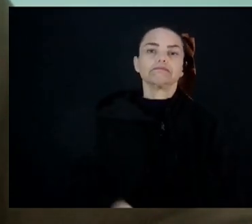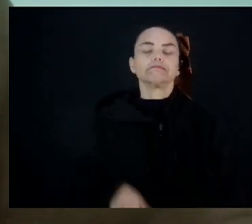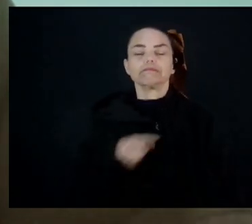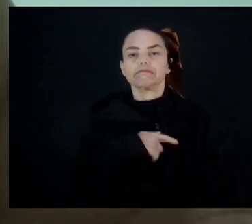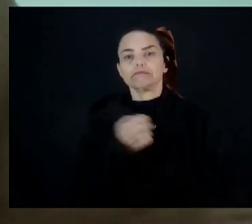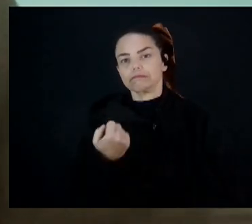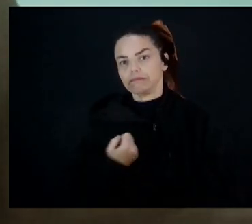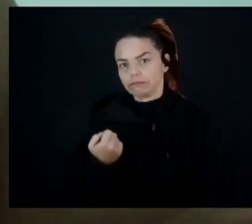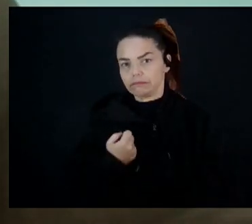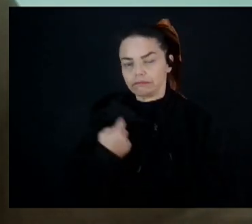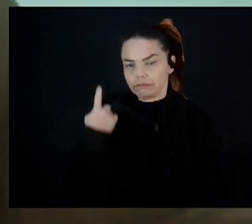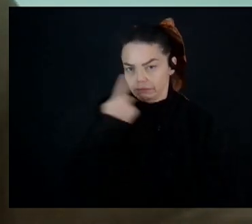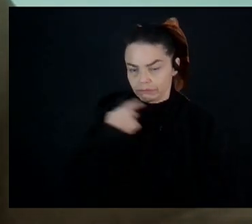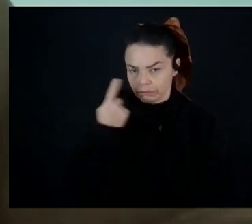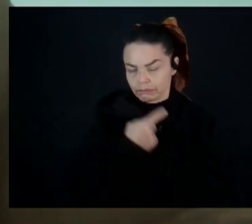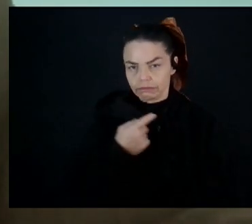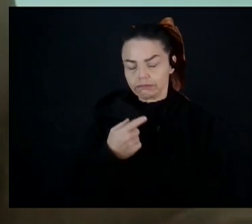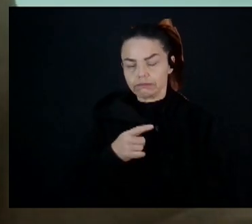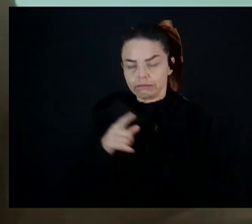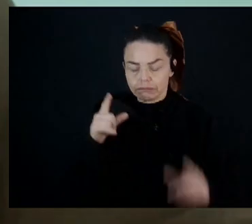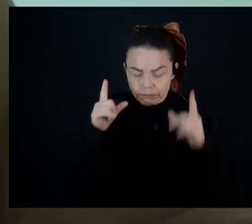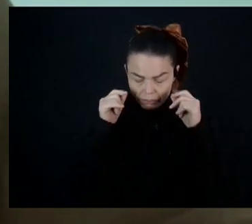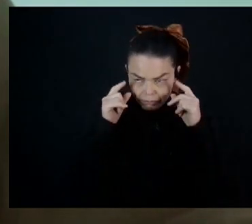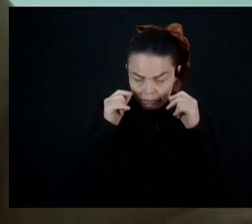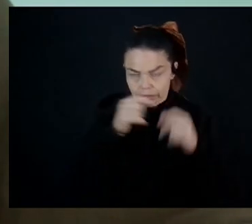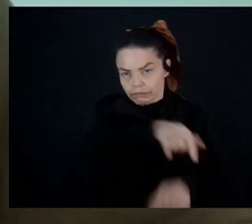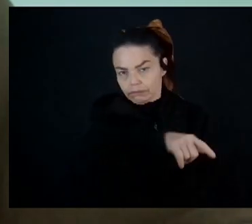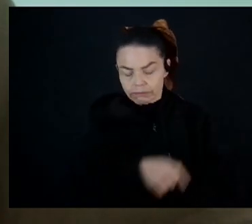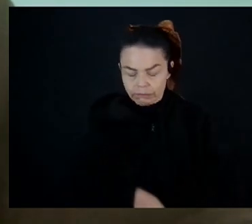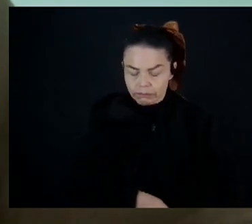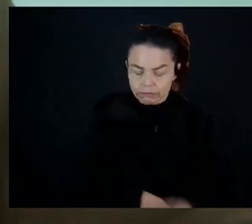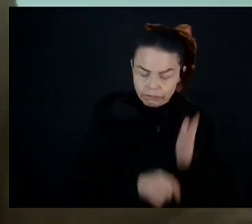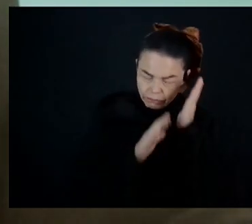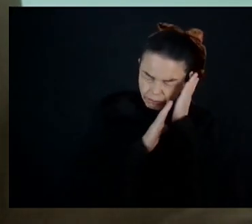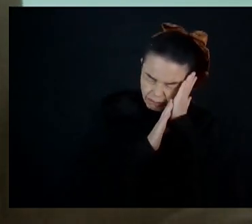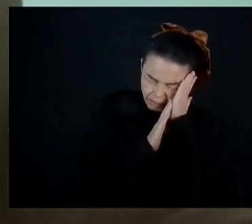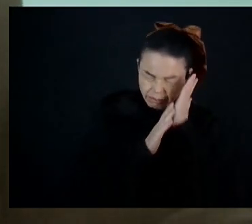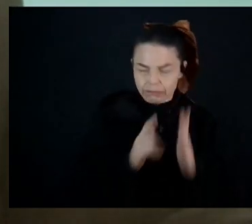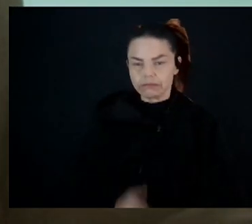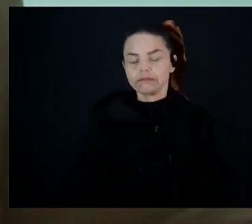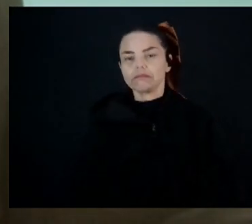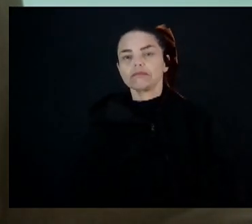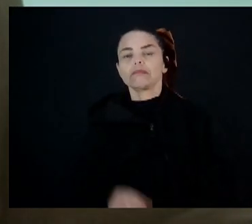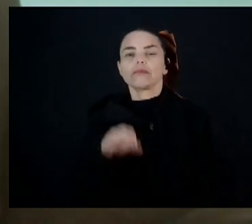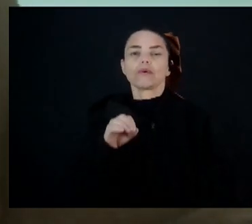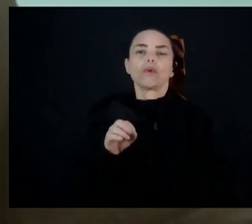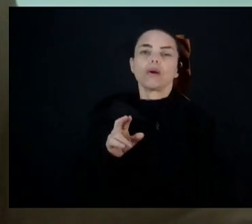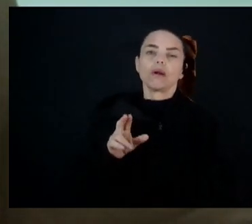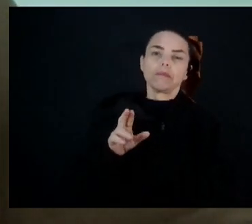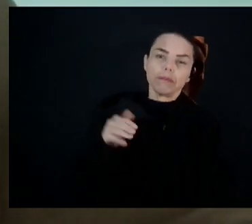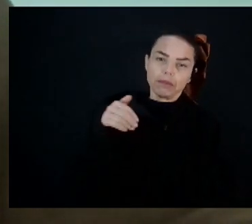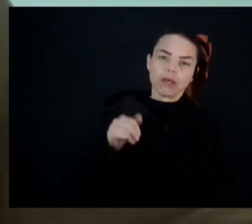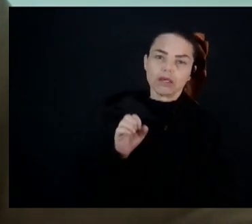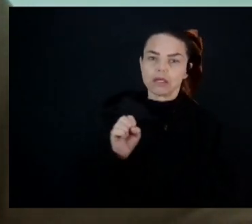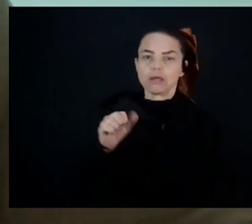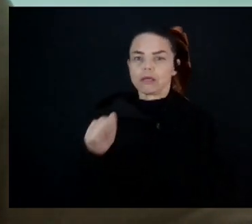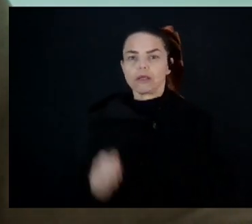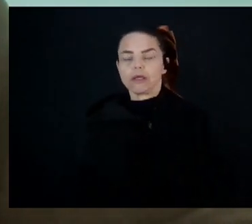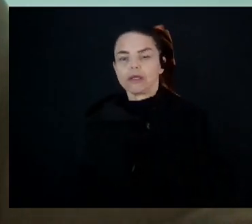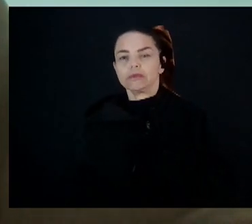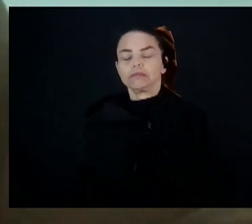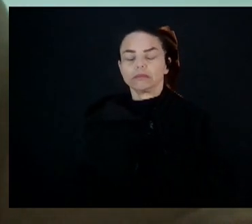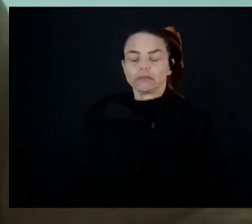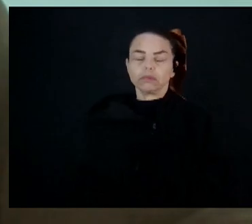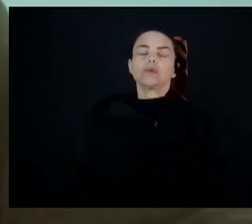de sono. Existe cada vez mais estudado um quadro que a gente dá o nome de comisa. A comisa é a apneia do